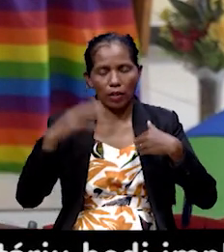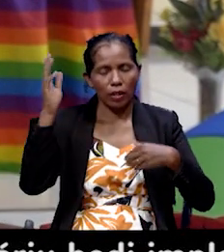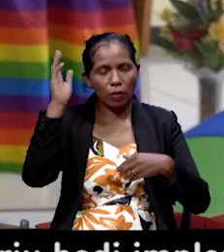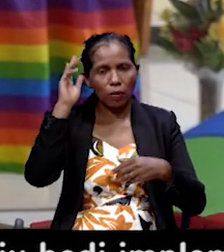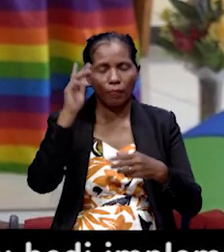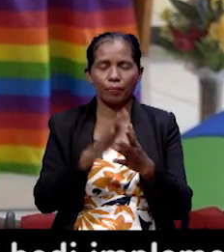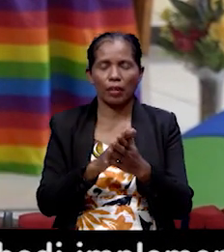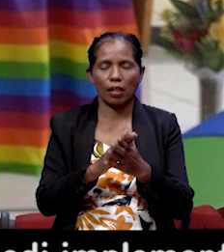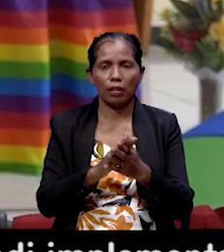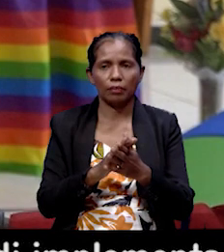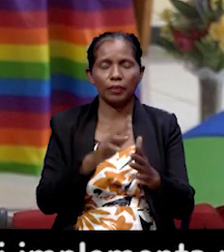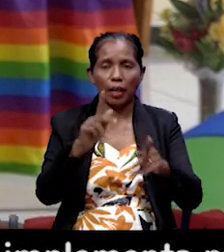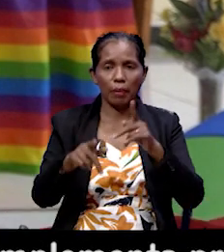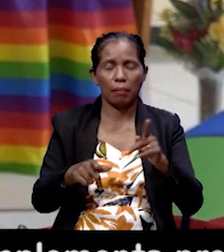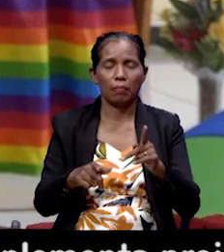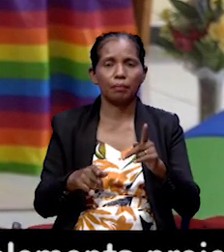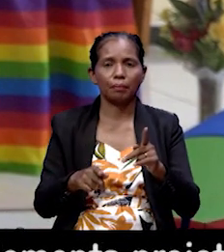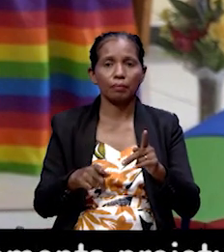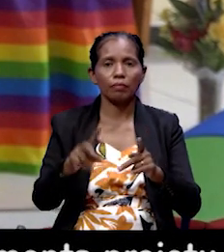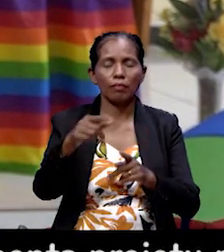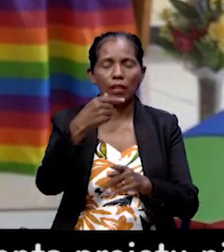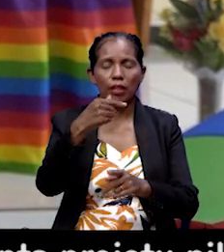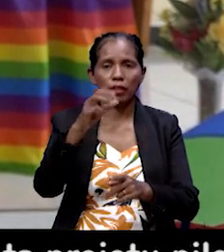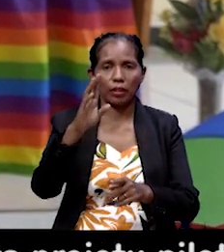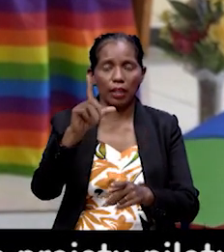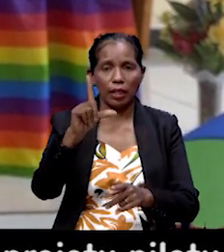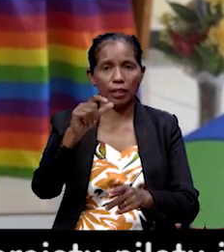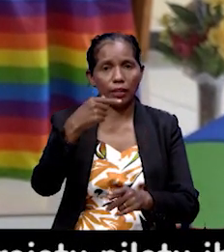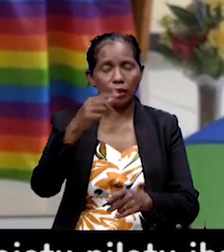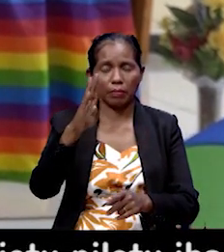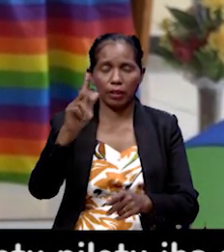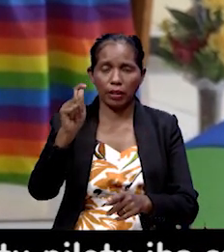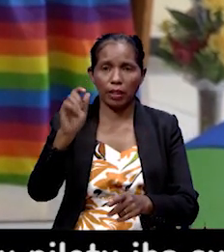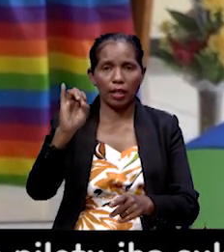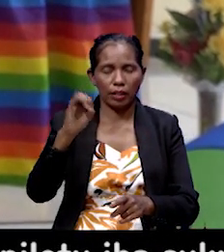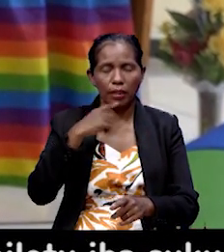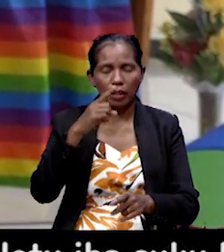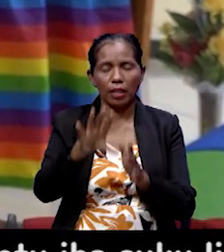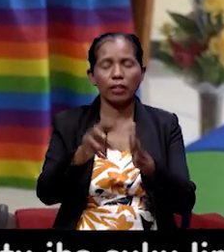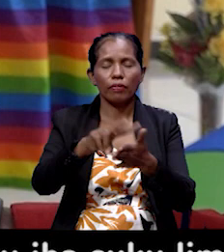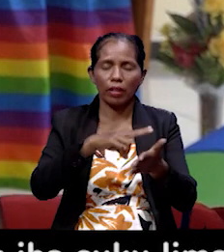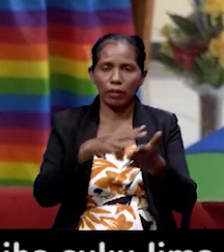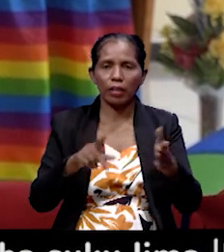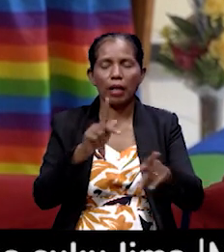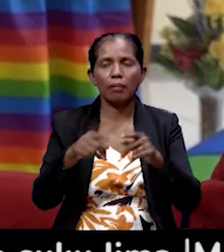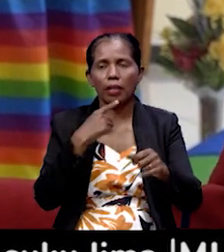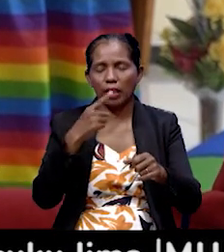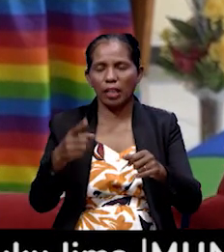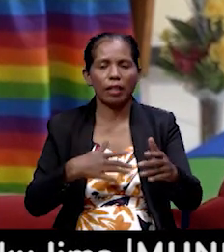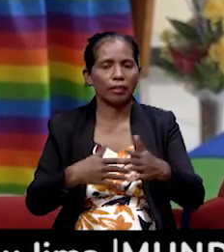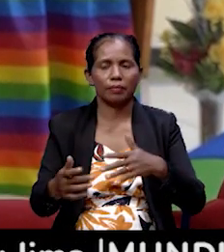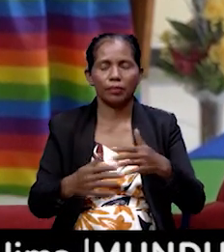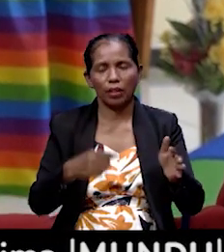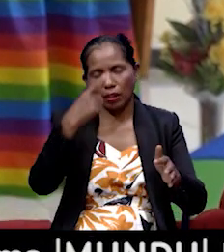comunidade LGBT aida hetang violência ga stigma diskriminasaun iha itaninia suku ga itaninia comunidade ruma, ema dihang katakne normal,